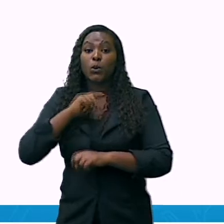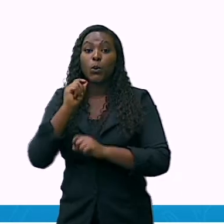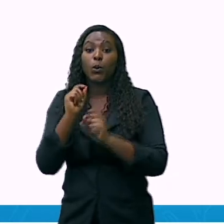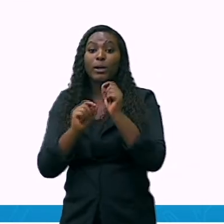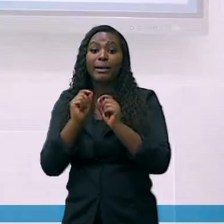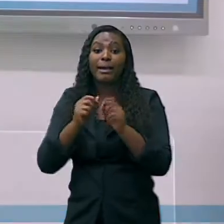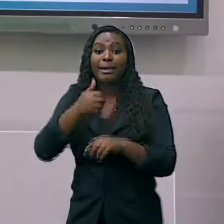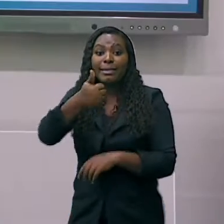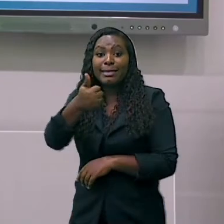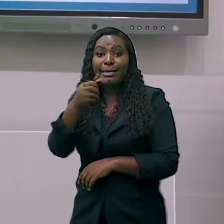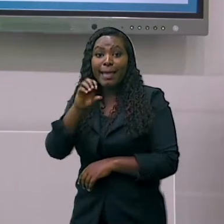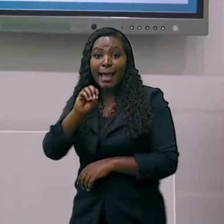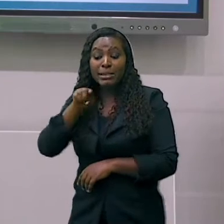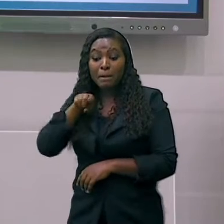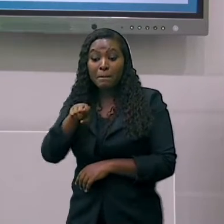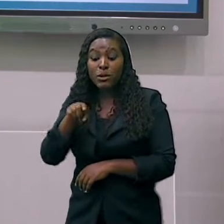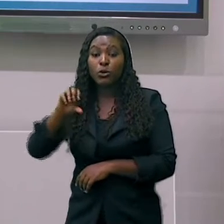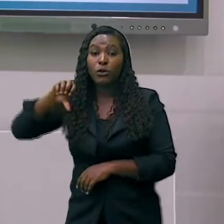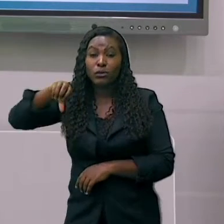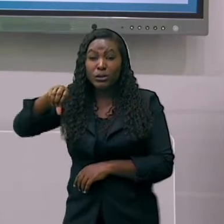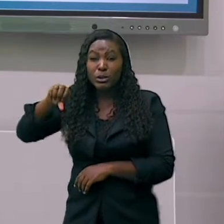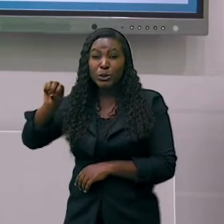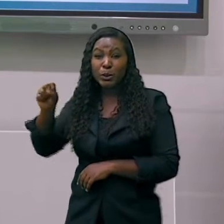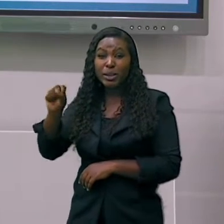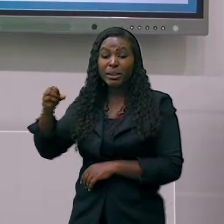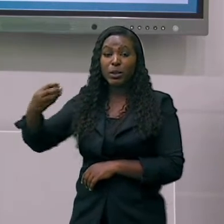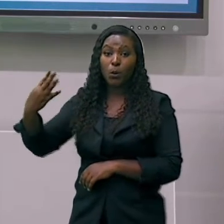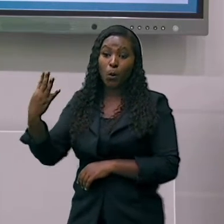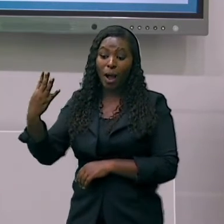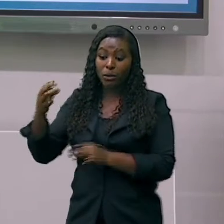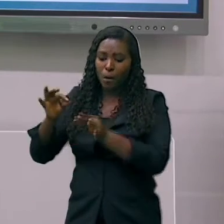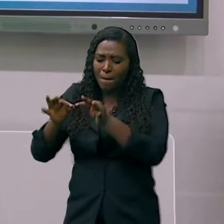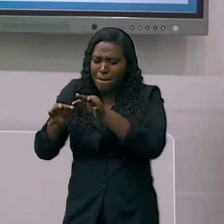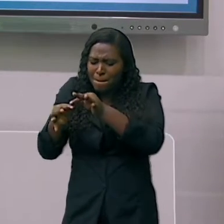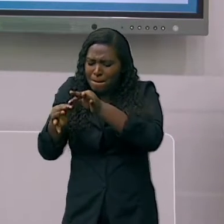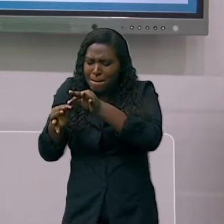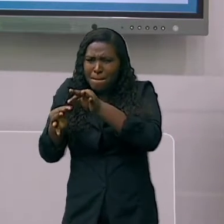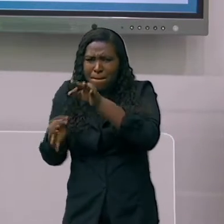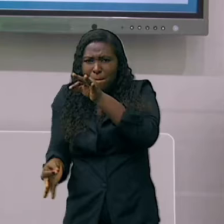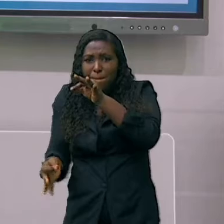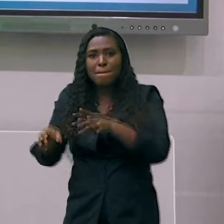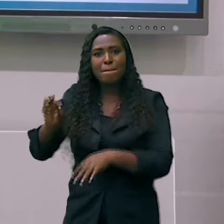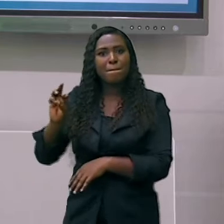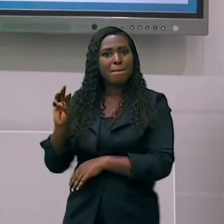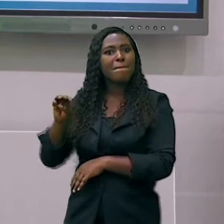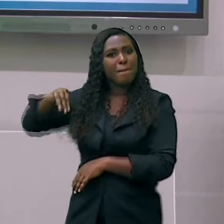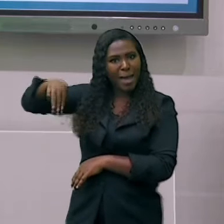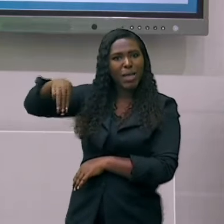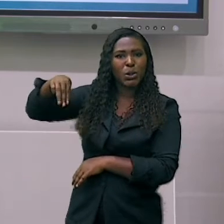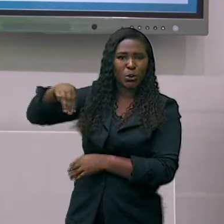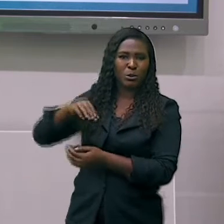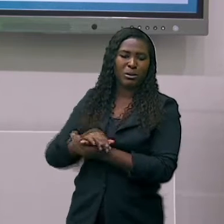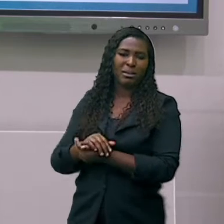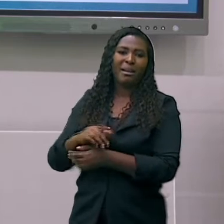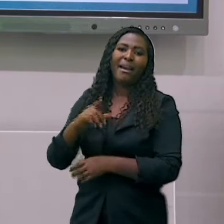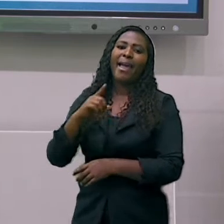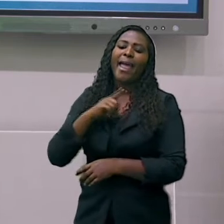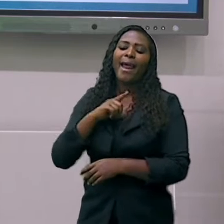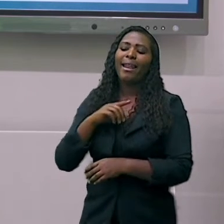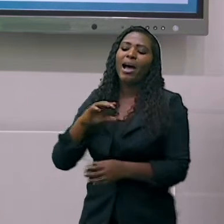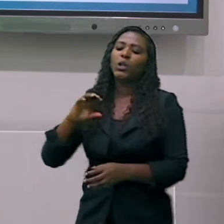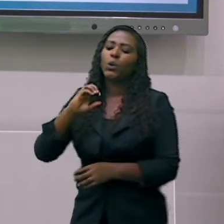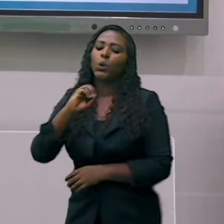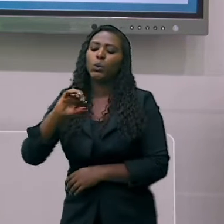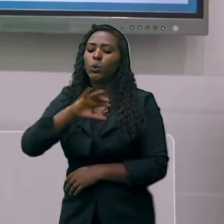10.984 metros, e está situada no Oceano Pacífico, a leste das Ilhas